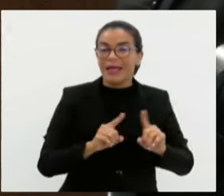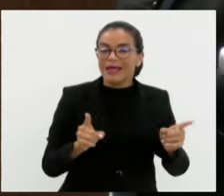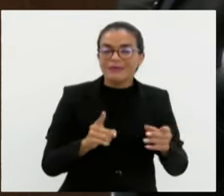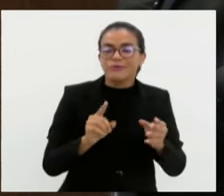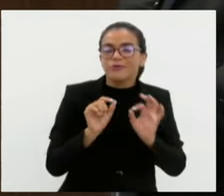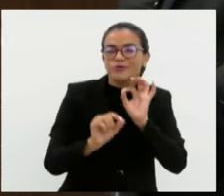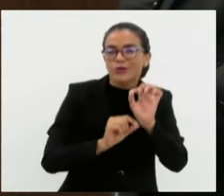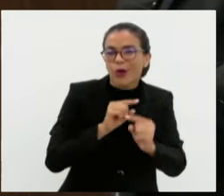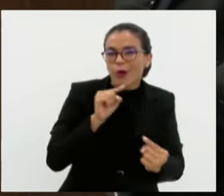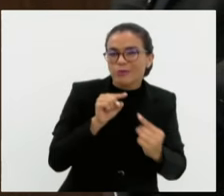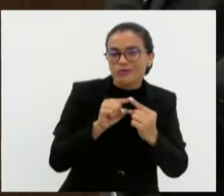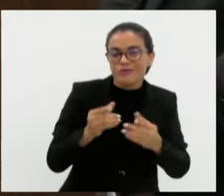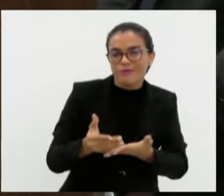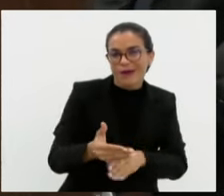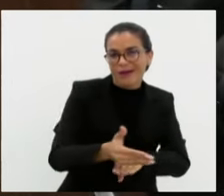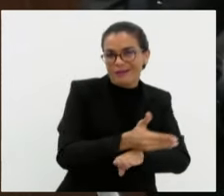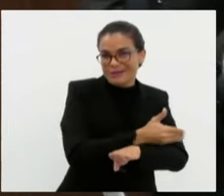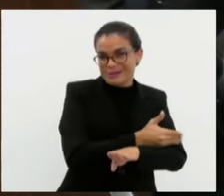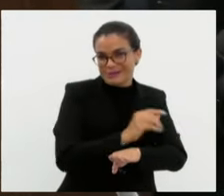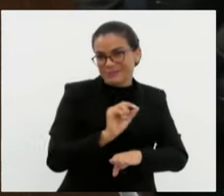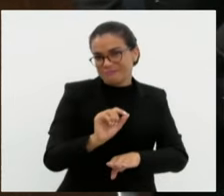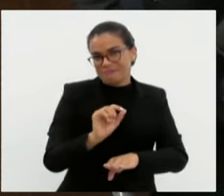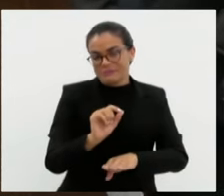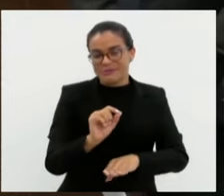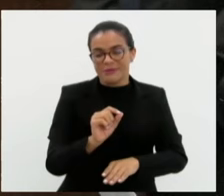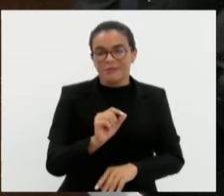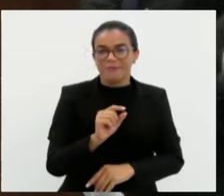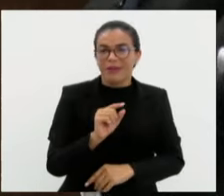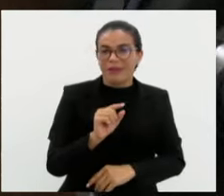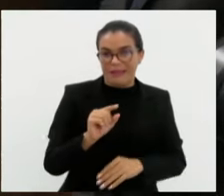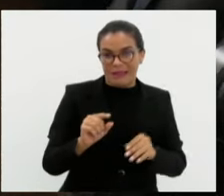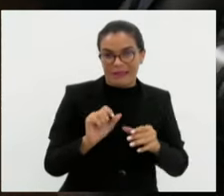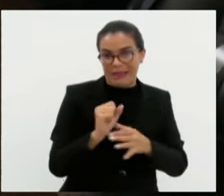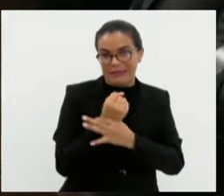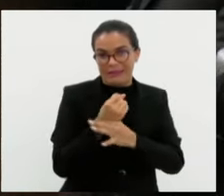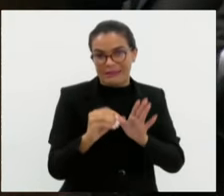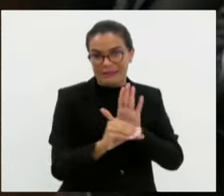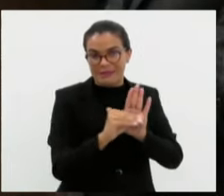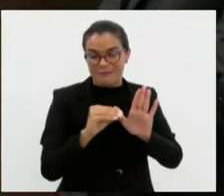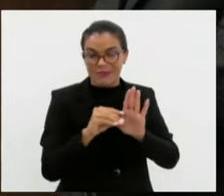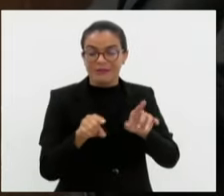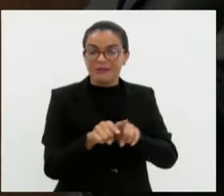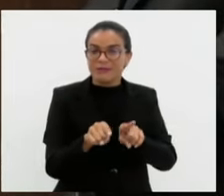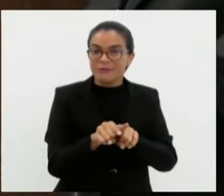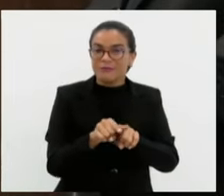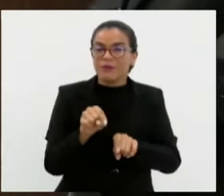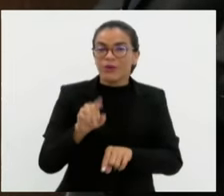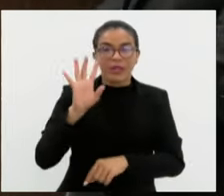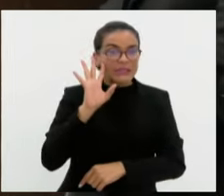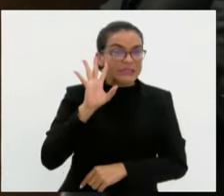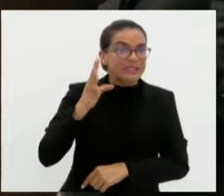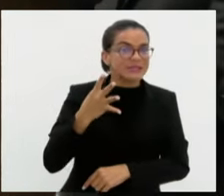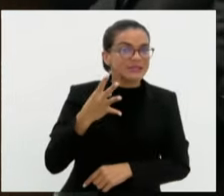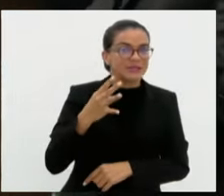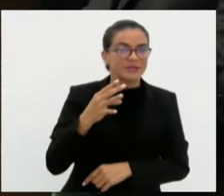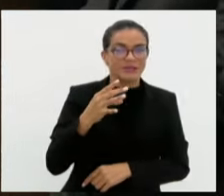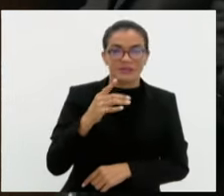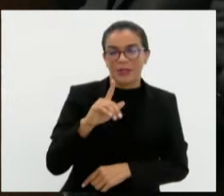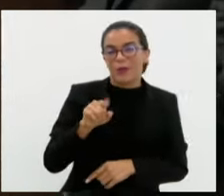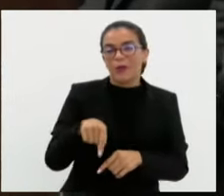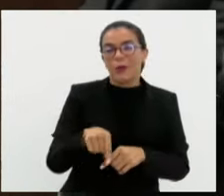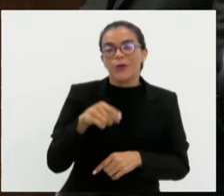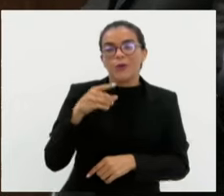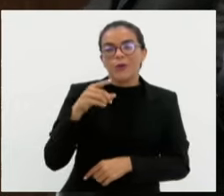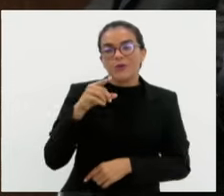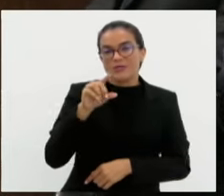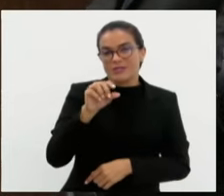antecipação de punição, como sugerida na emenda, me remonta, inclusive, a decisões que o Sérgio Moro proferia